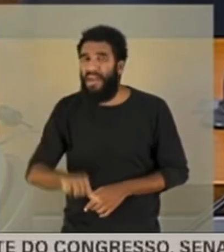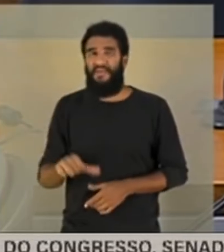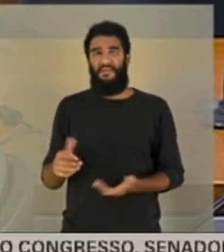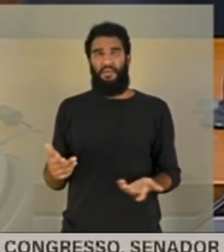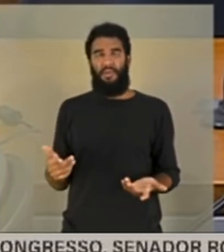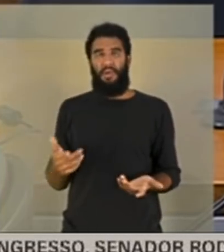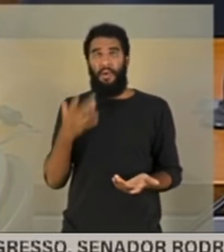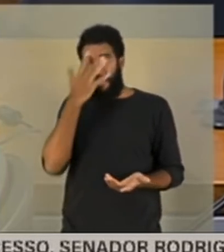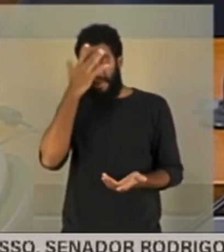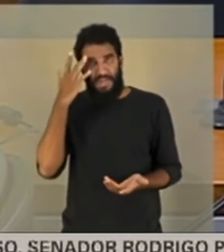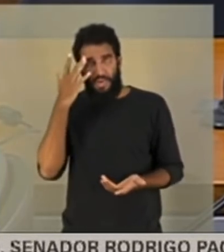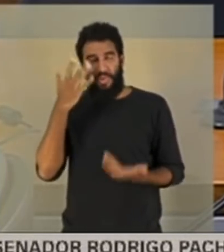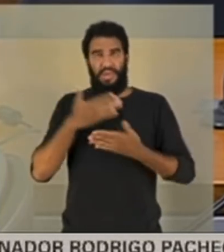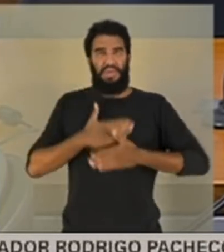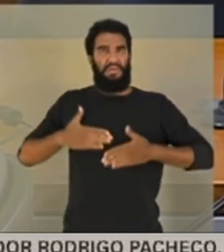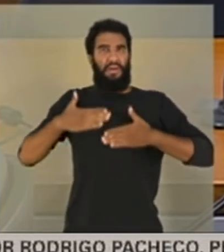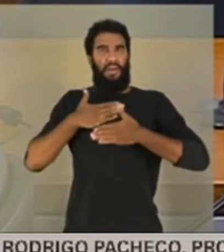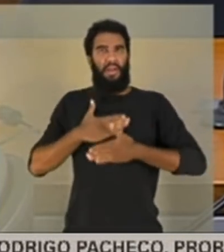apreço pela nossa gente.